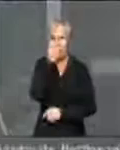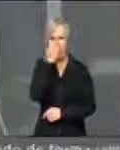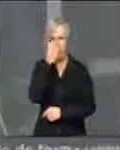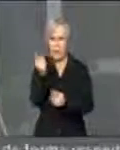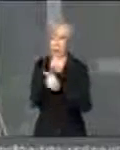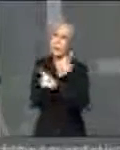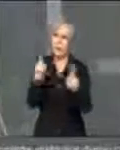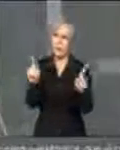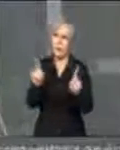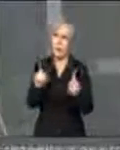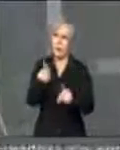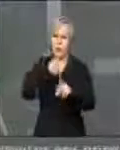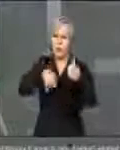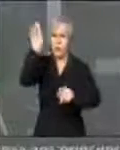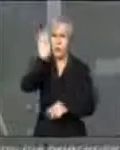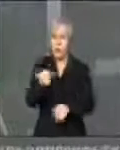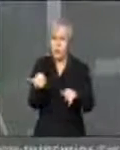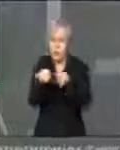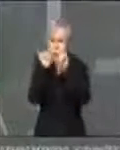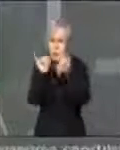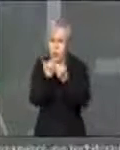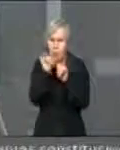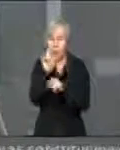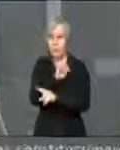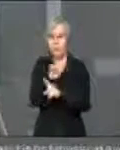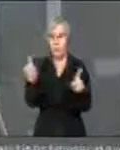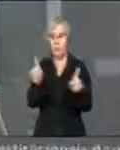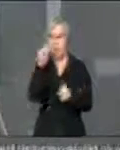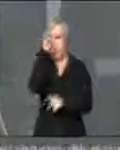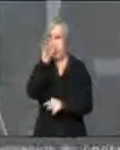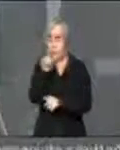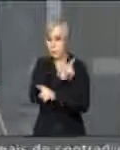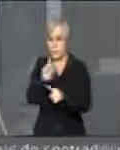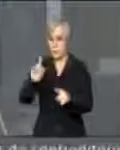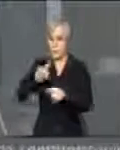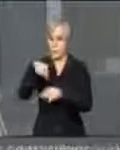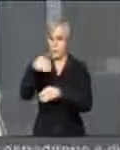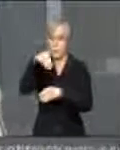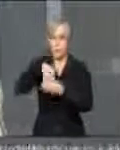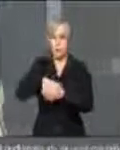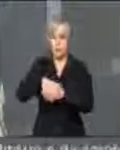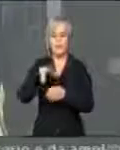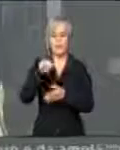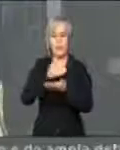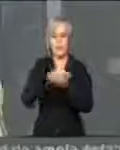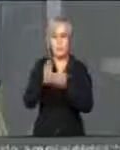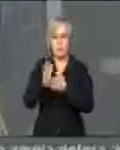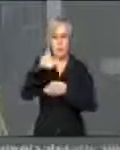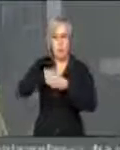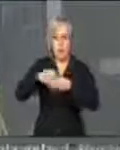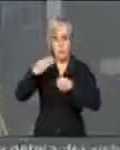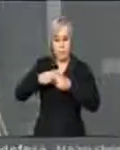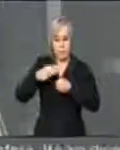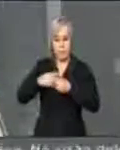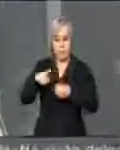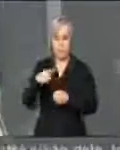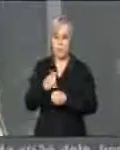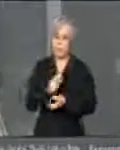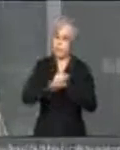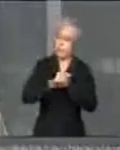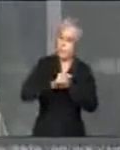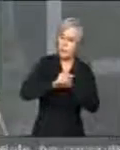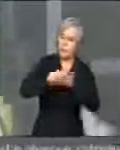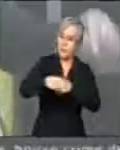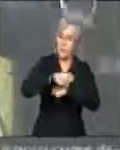é otário, e o povo brasileiro vai saber, nas próximas eleições, a começar dessas municipais, que nós vamos passar esse país a